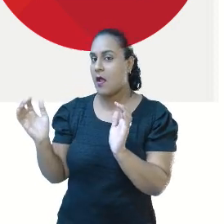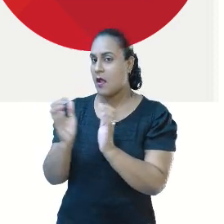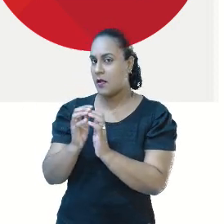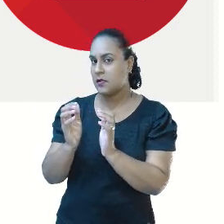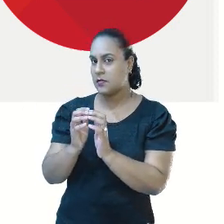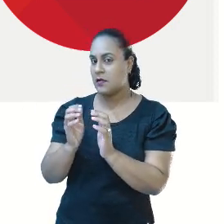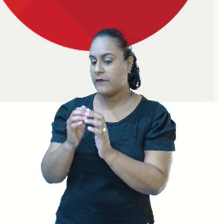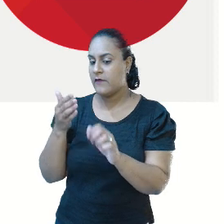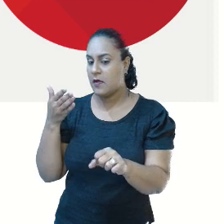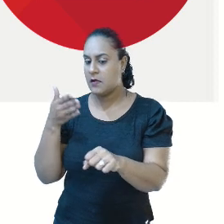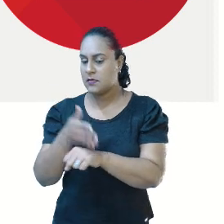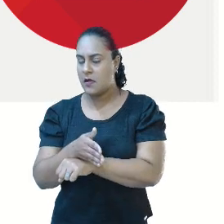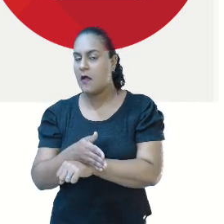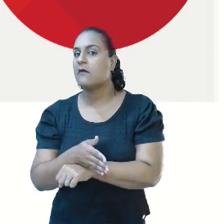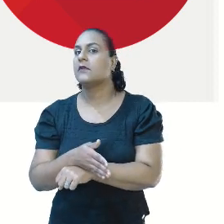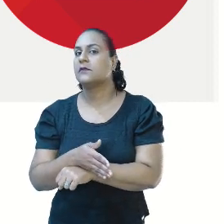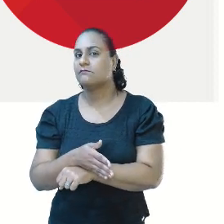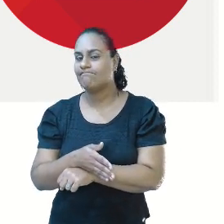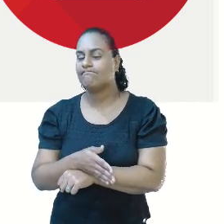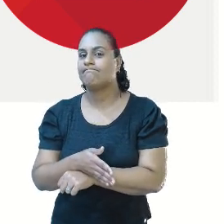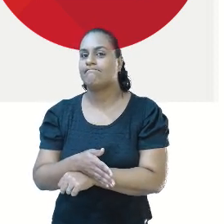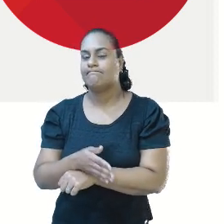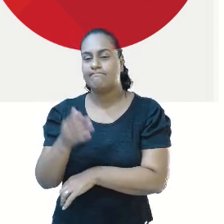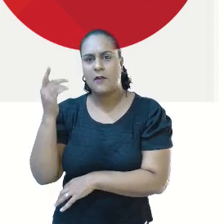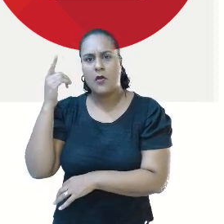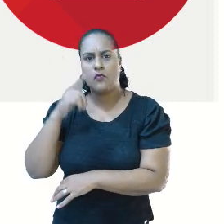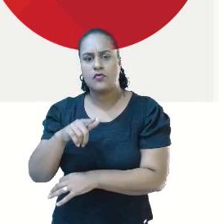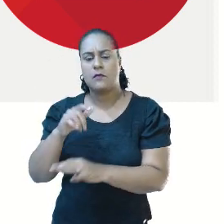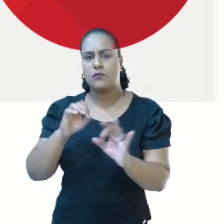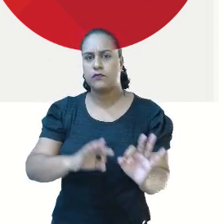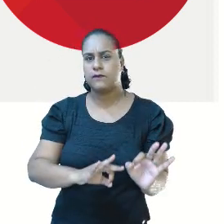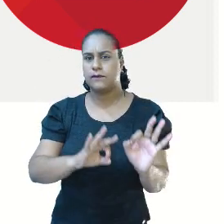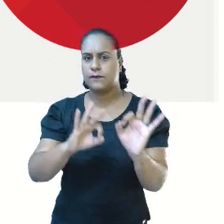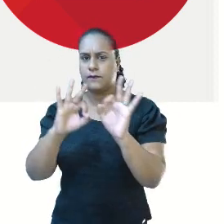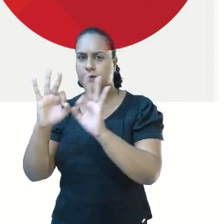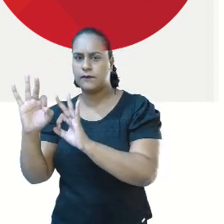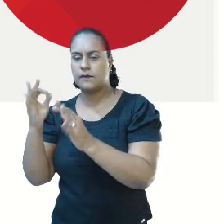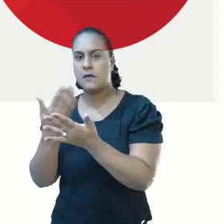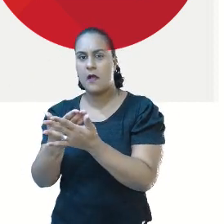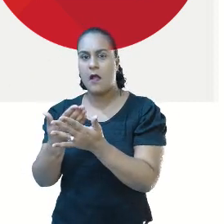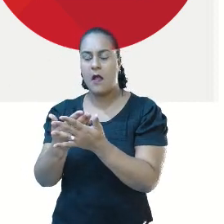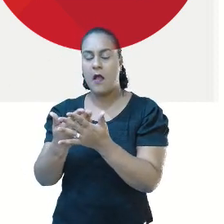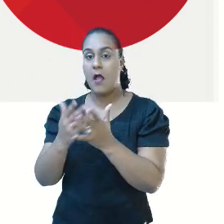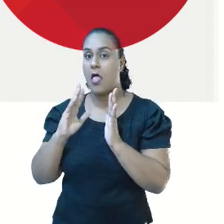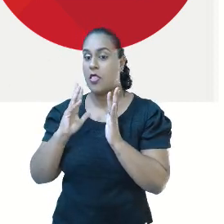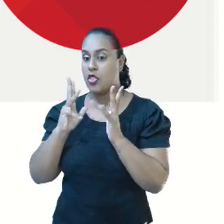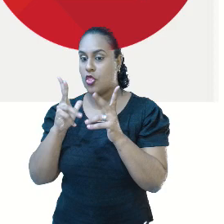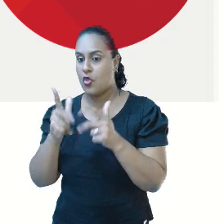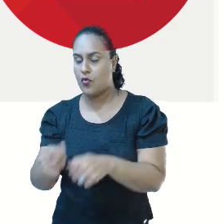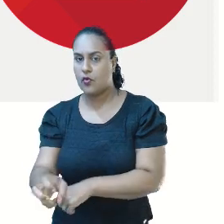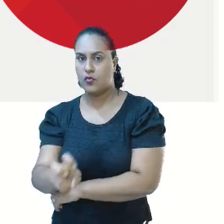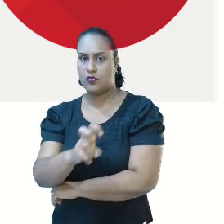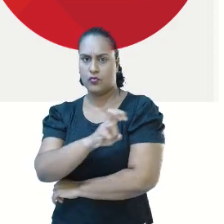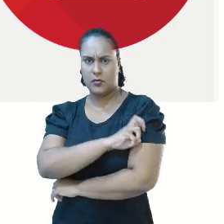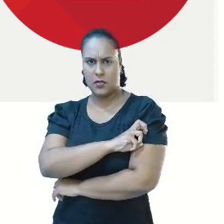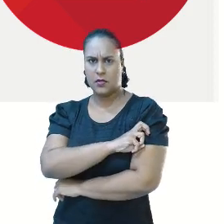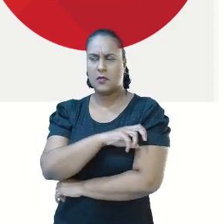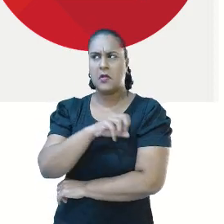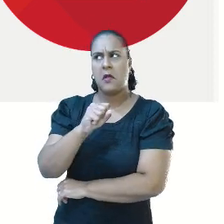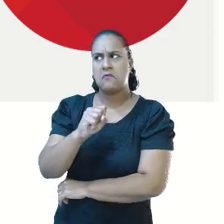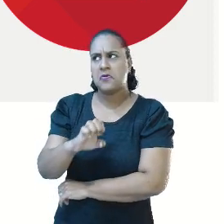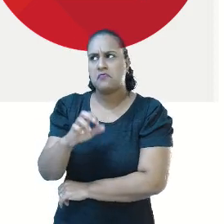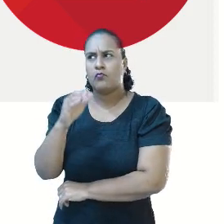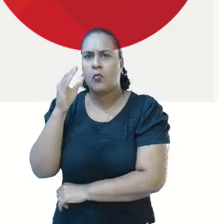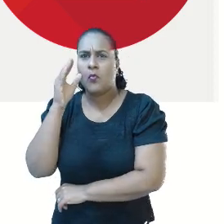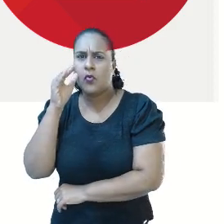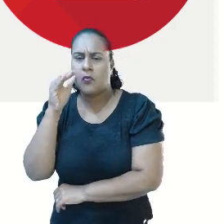entra no canal e você vai conseguir acompanhar todas as aulas do 5º ano e você, se tiver